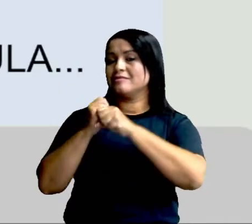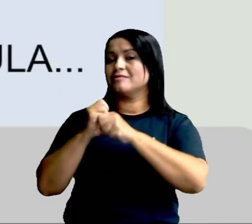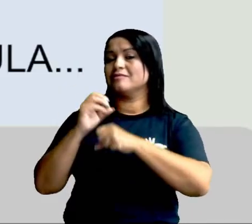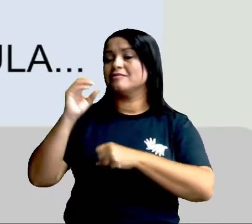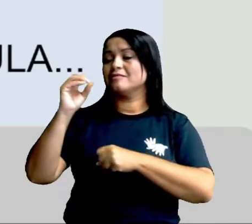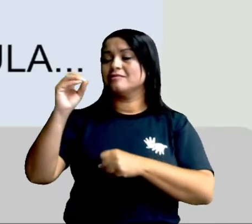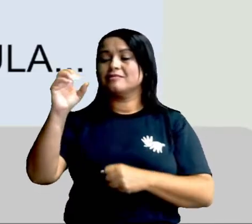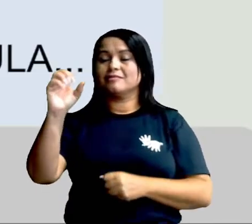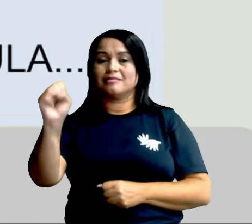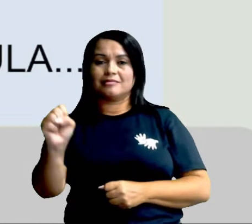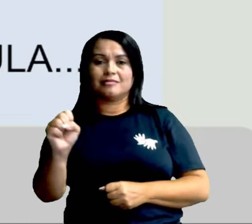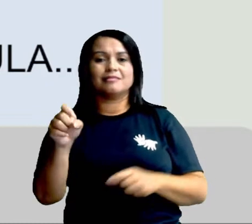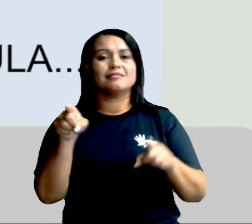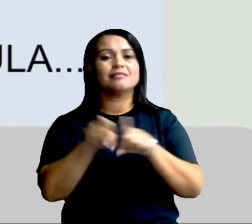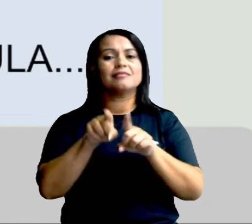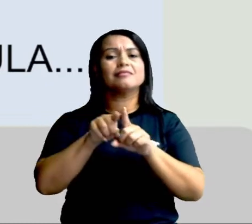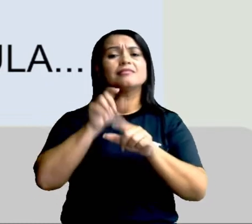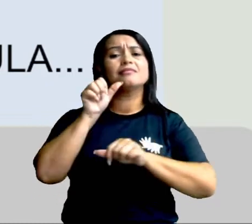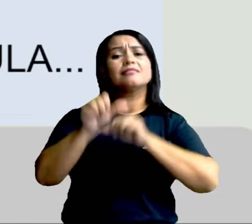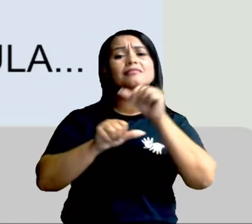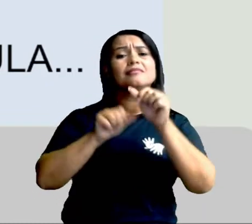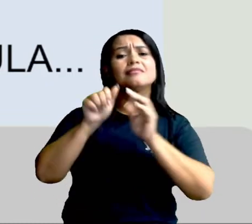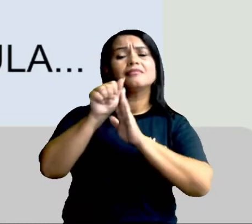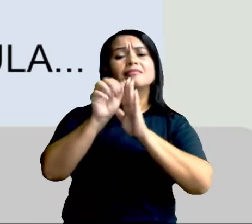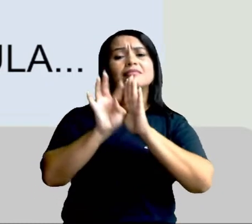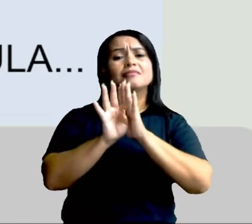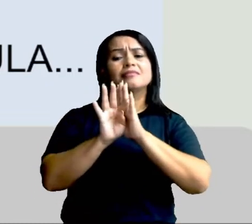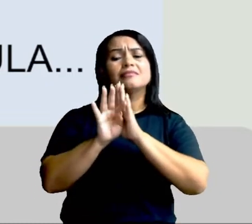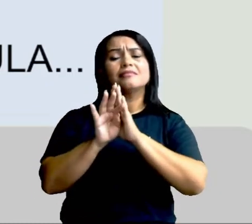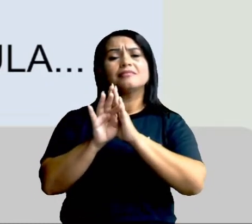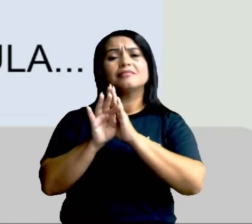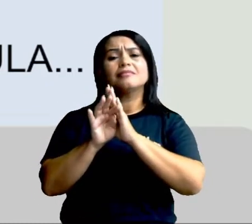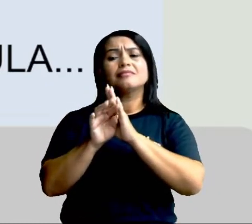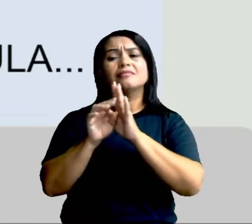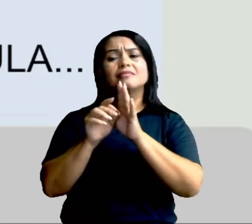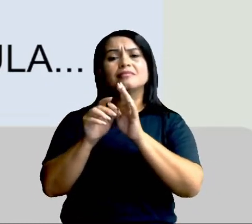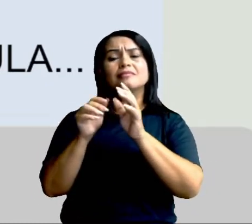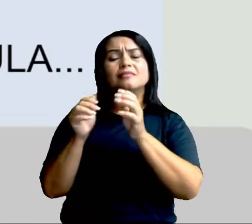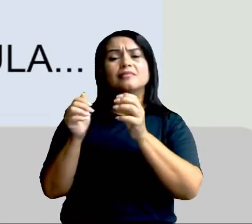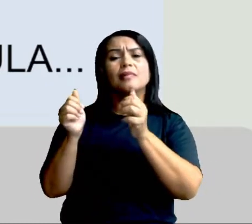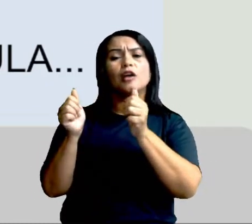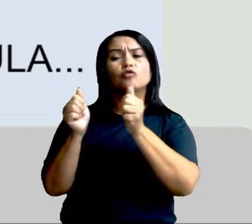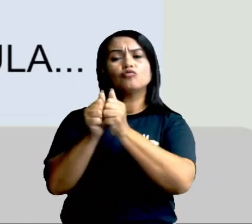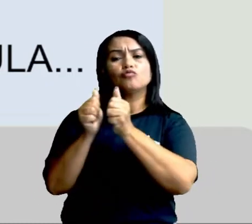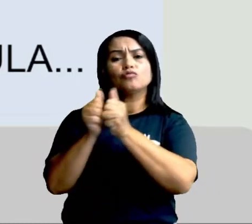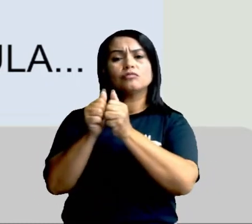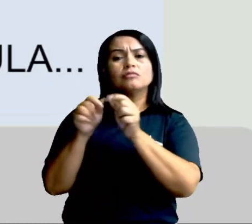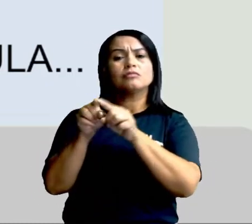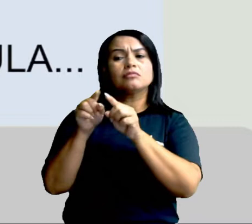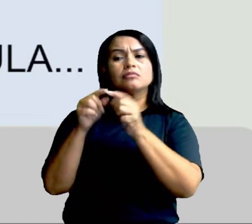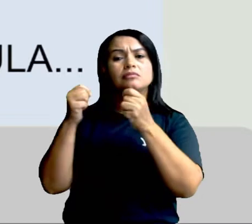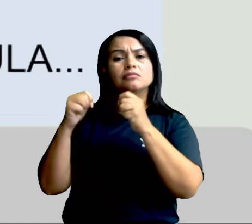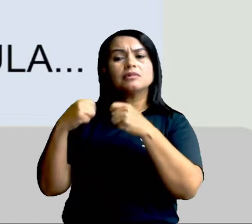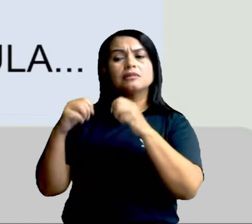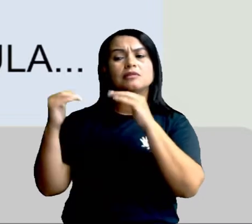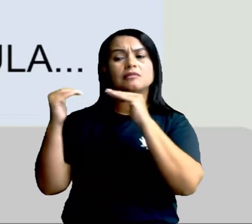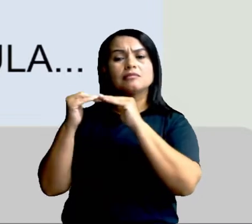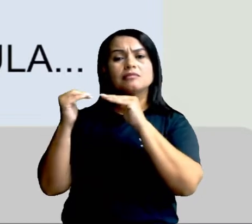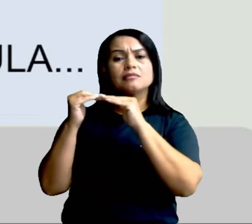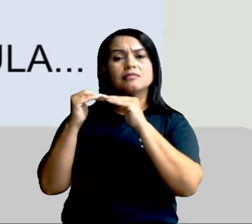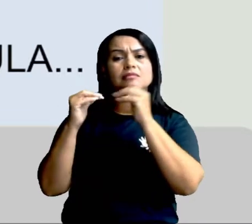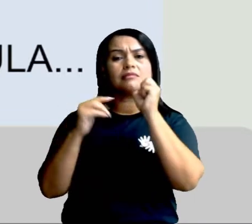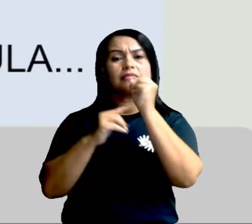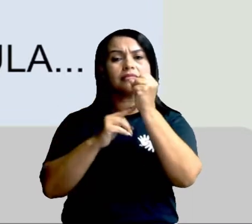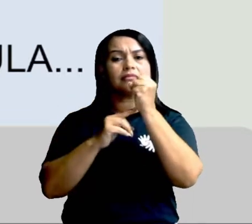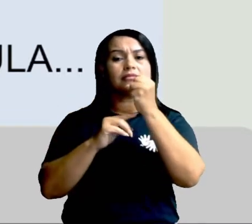eu mudei também o artigo que está acompanhando, porque esse artigo ele tem que concordar com o substantivo. Se